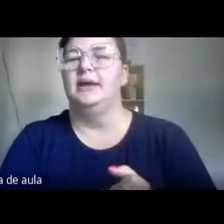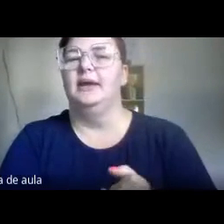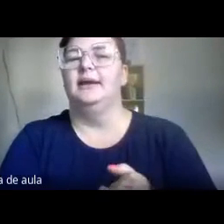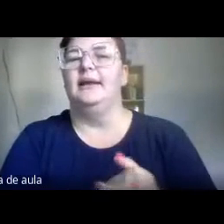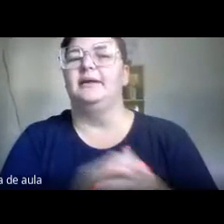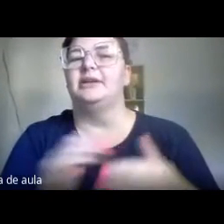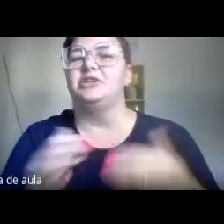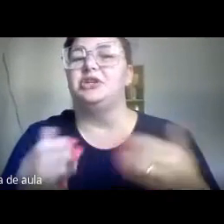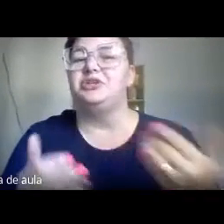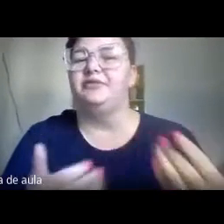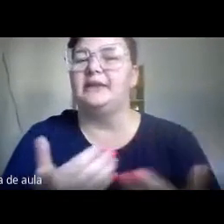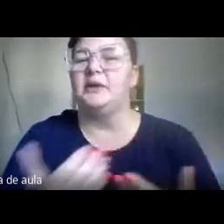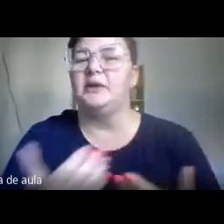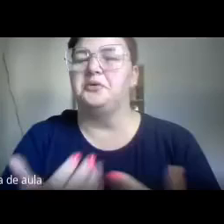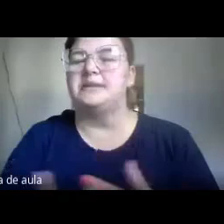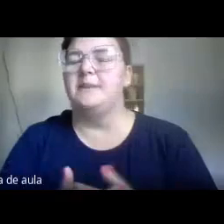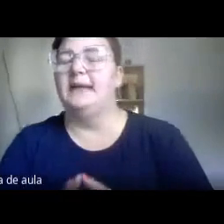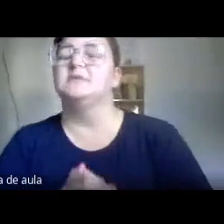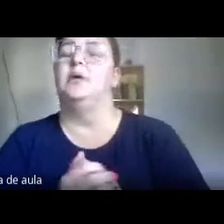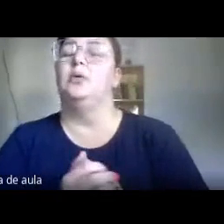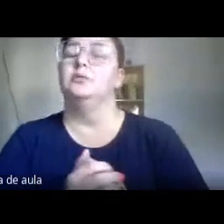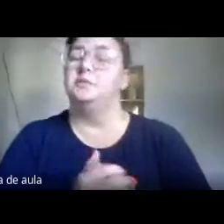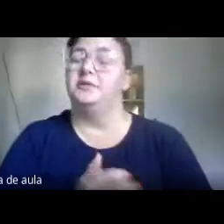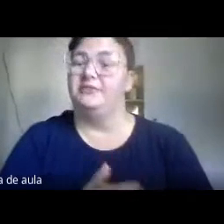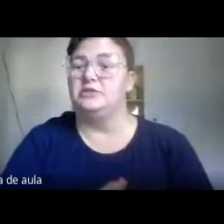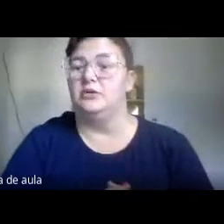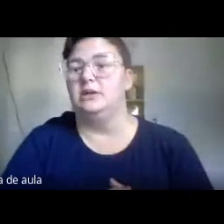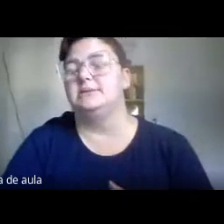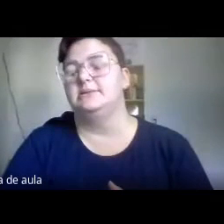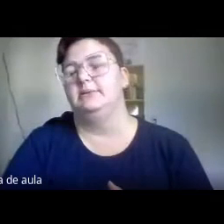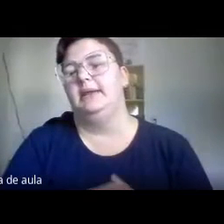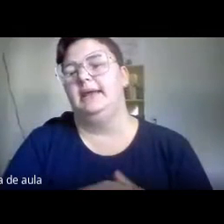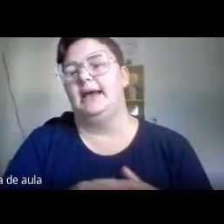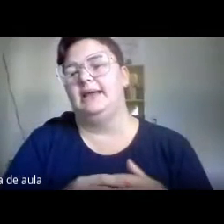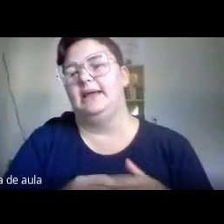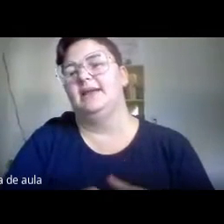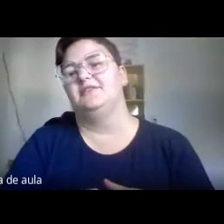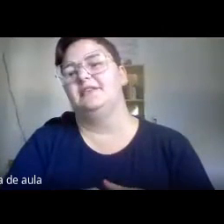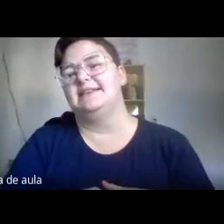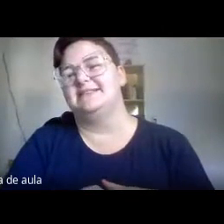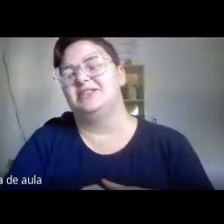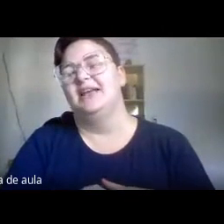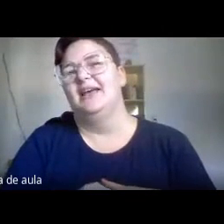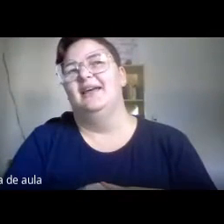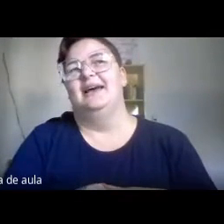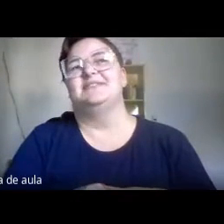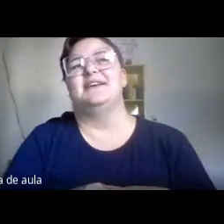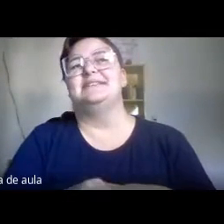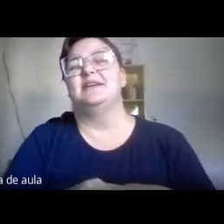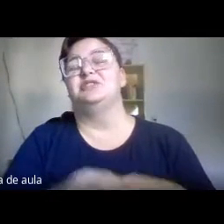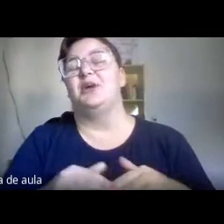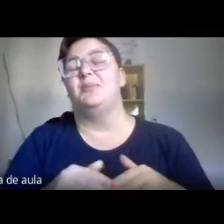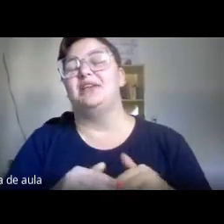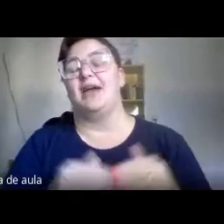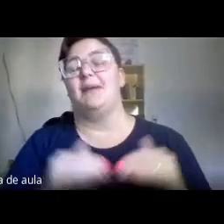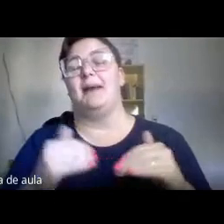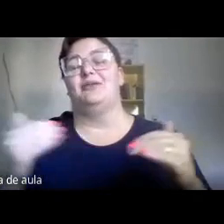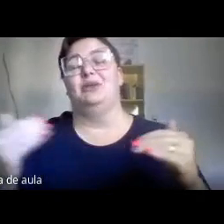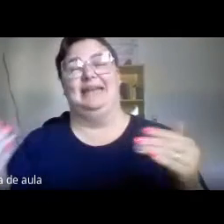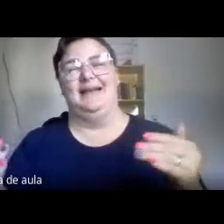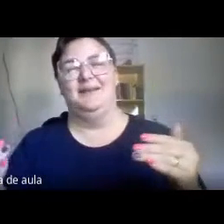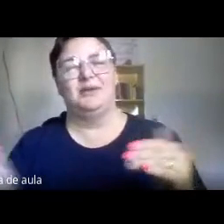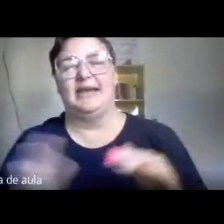suporte. Claro que a gente enfrenta algumas barreiras com alguns professores, e aí, às vezes não, geralmente é